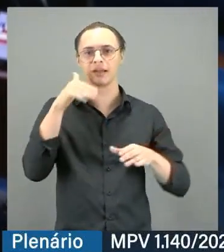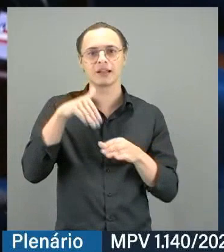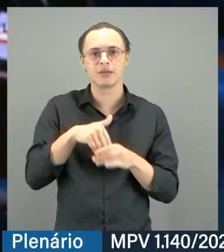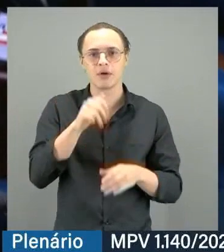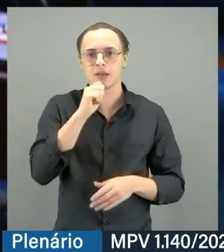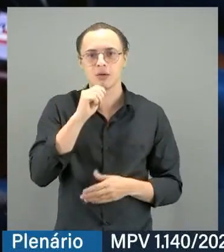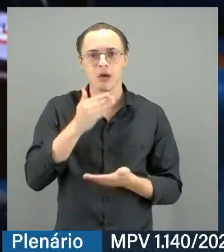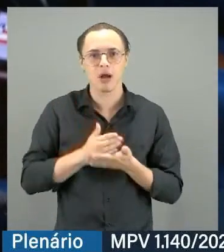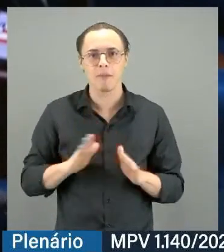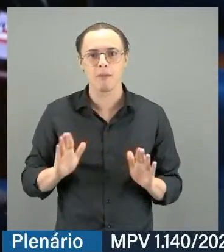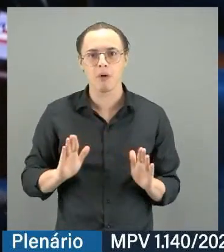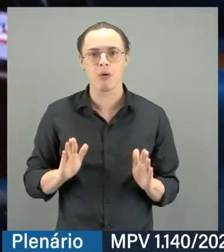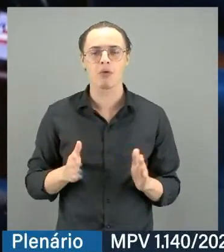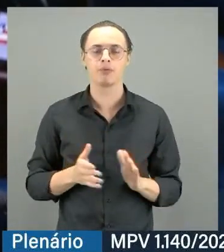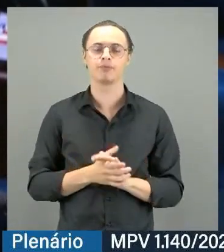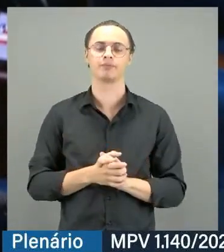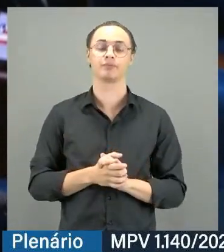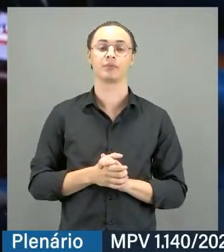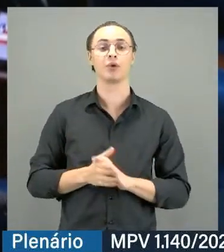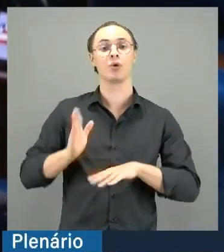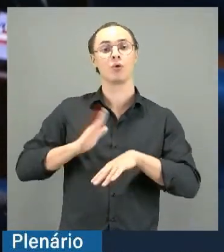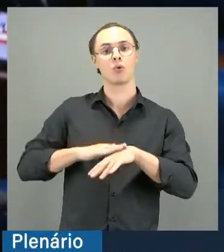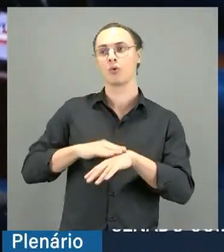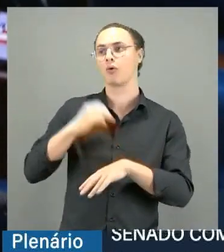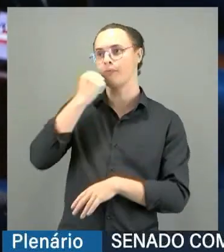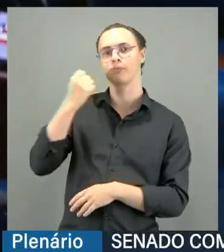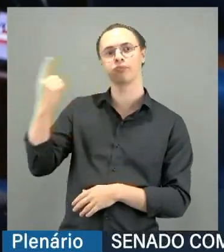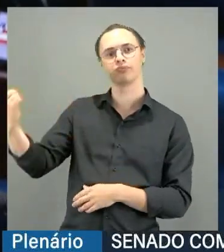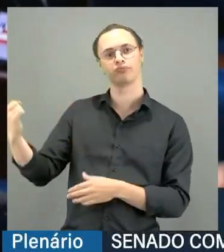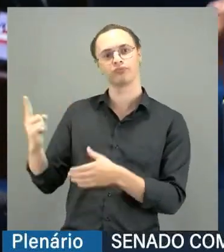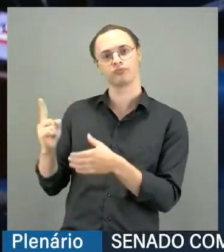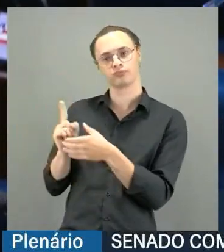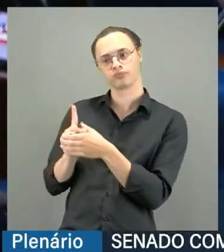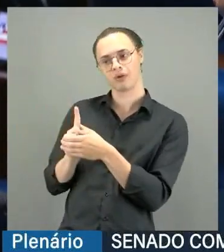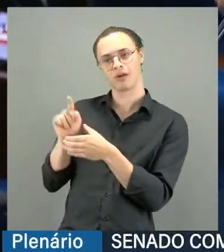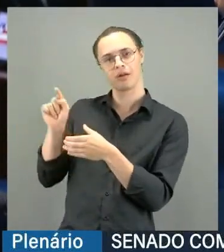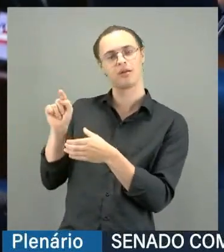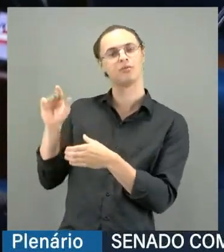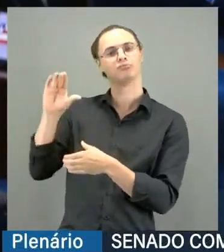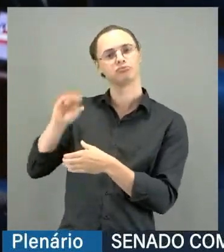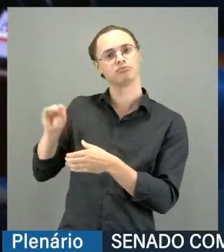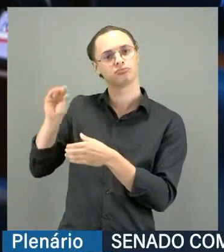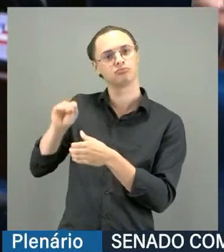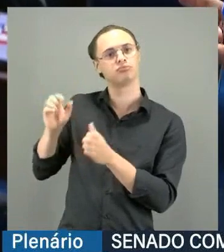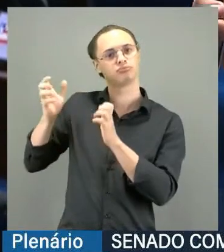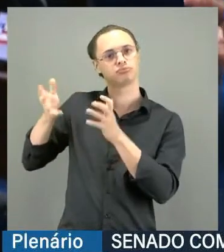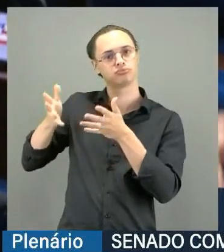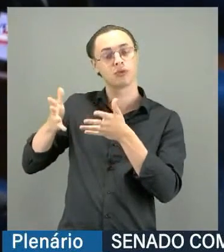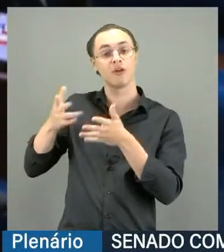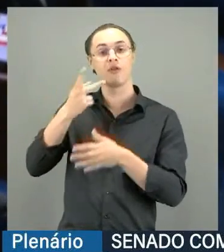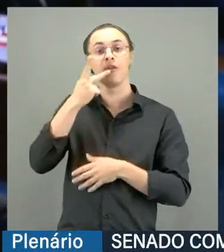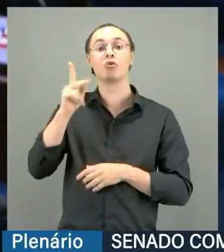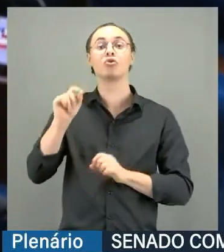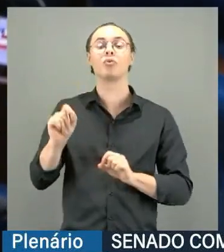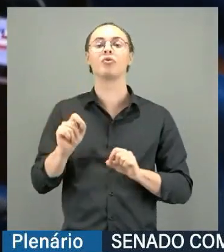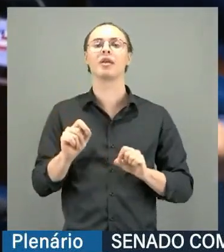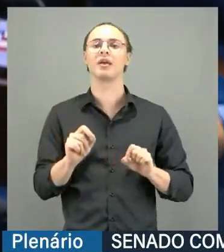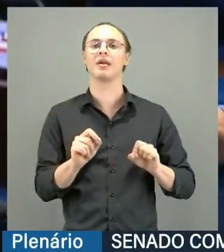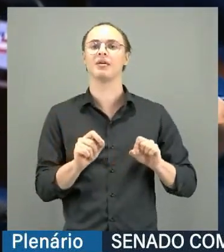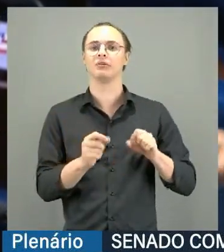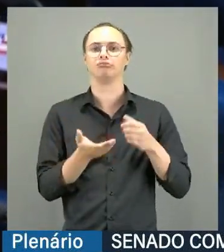e quando o senador Magno Malta fala e aí eu quero complementar do estelionato eleitoral